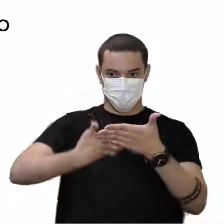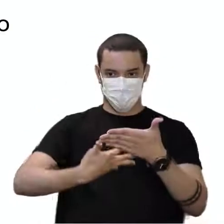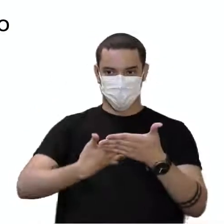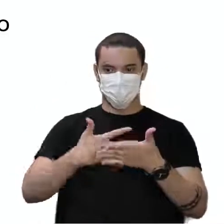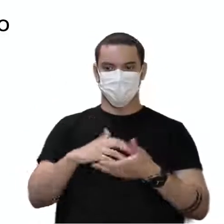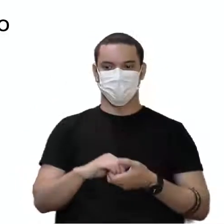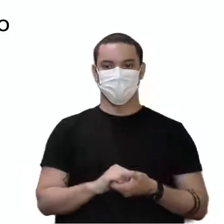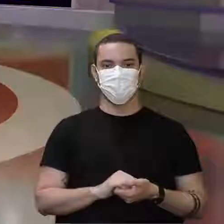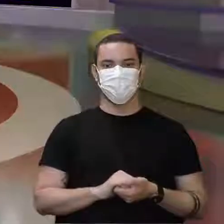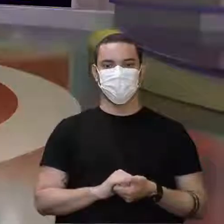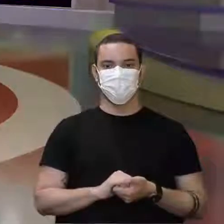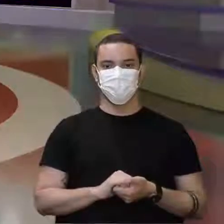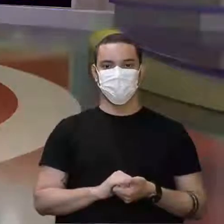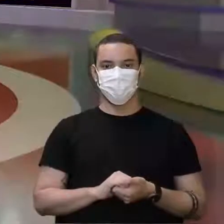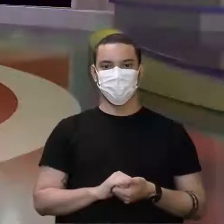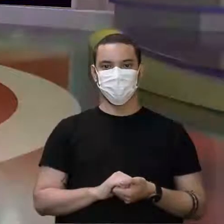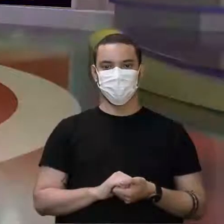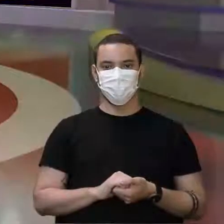referências.